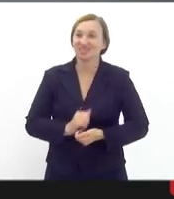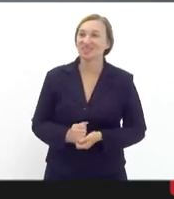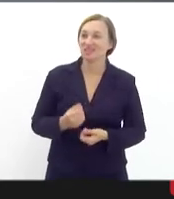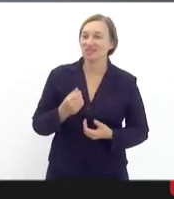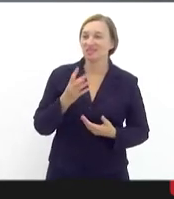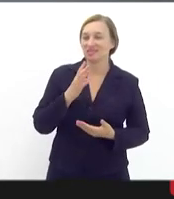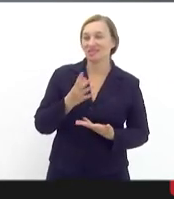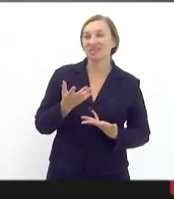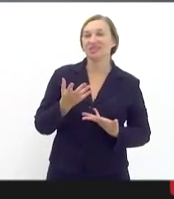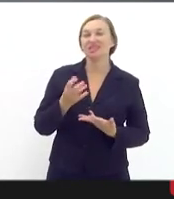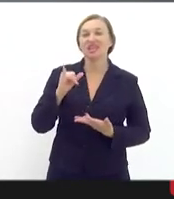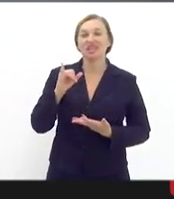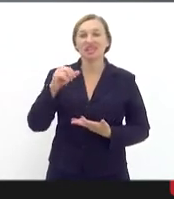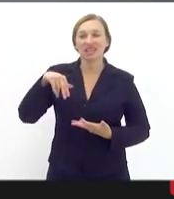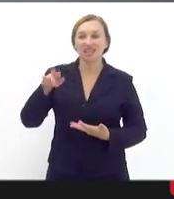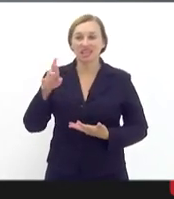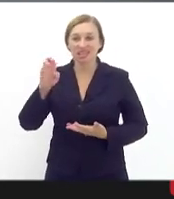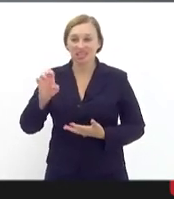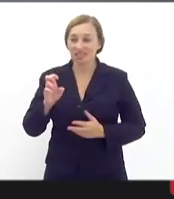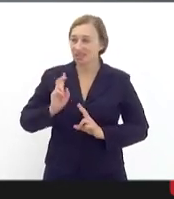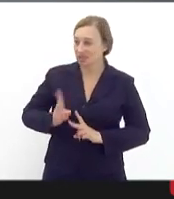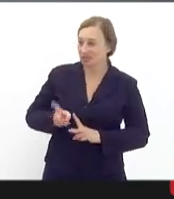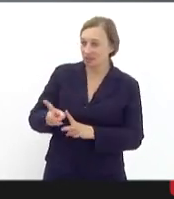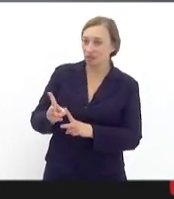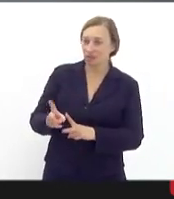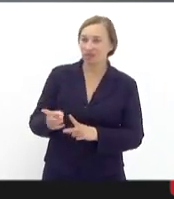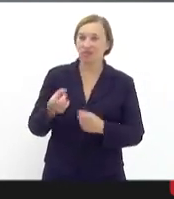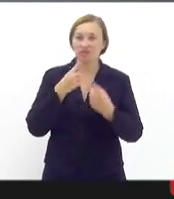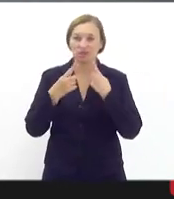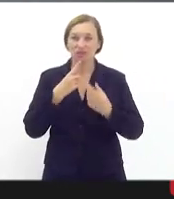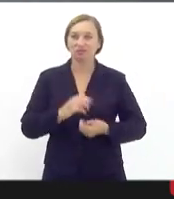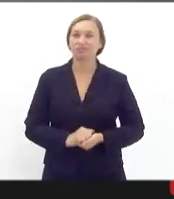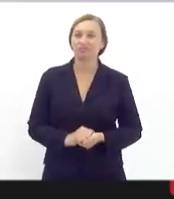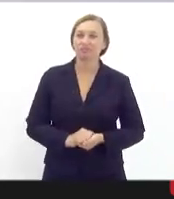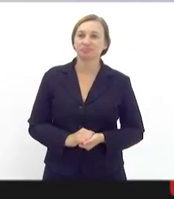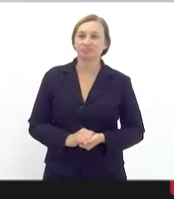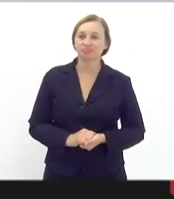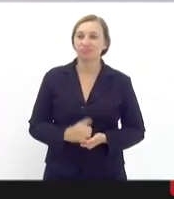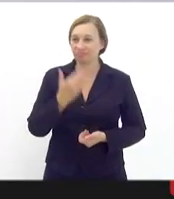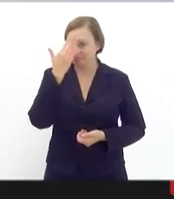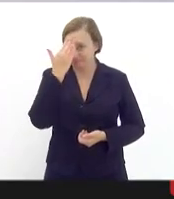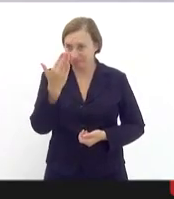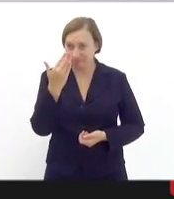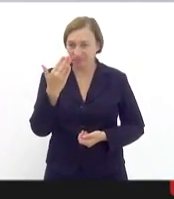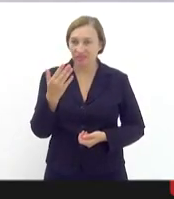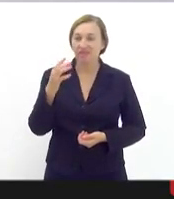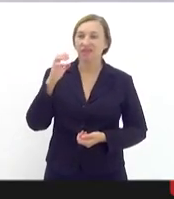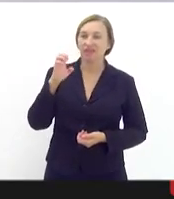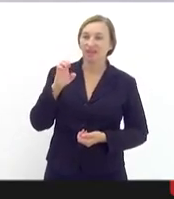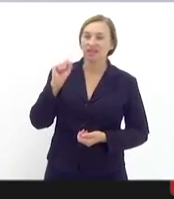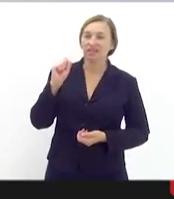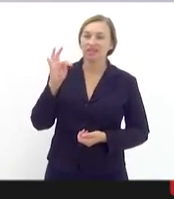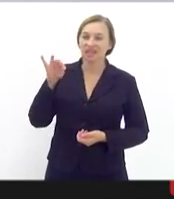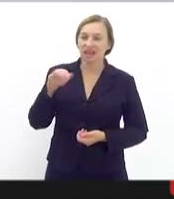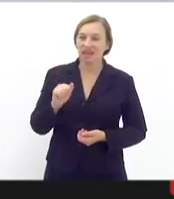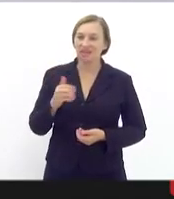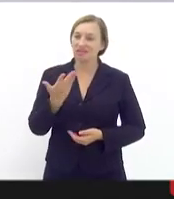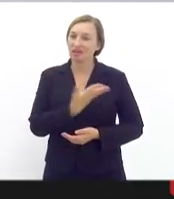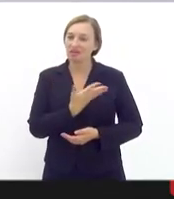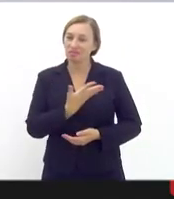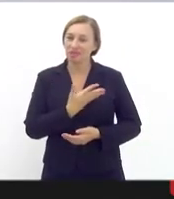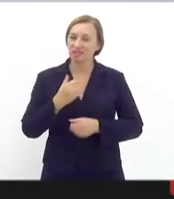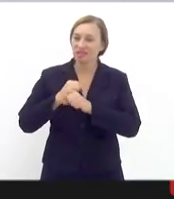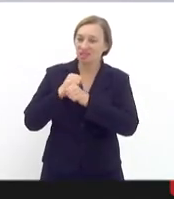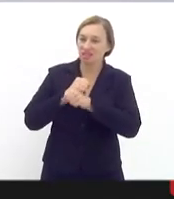Beleza, Estela. Ingrid, então dê sequência ao debate. Muito obrigada, Estela, é uma grande companheira, parceira de muitos anos